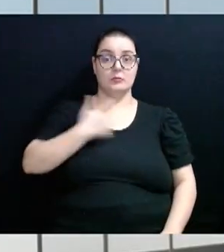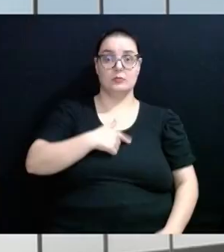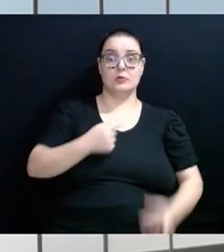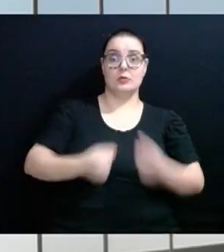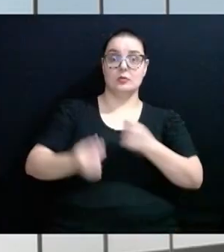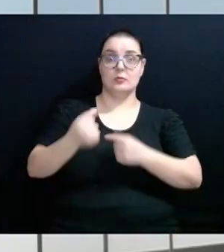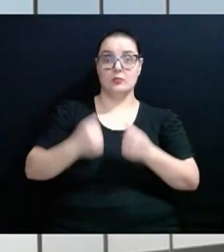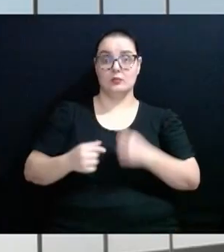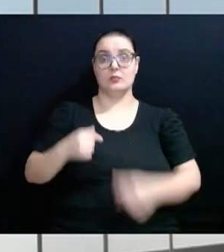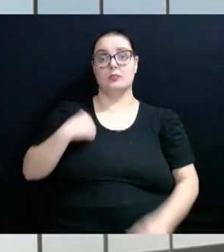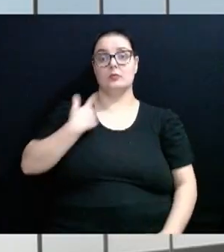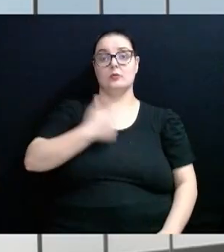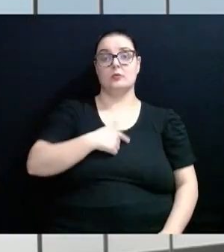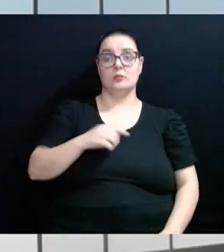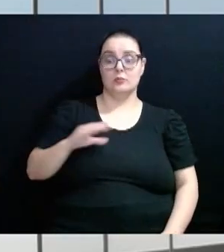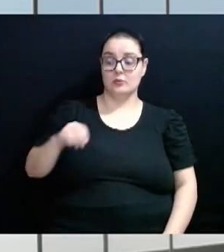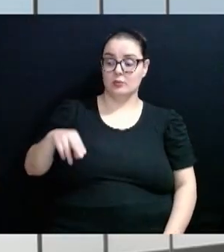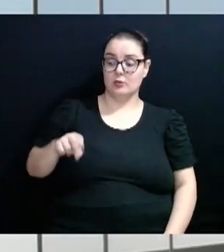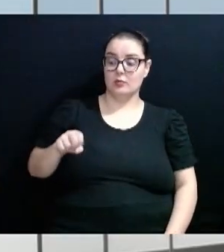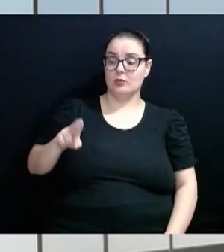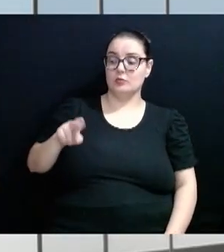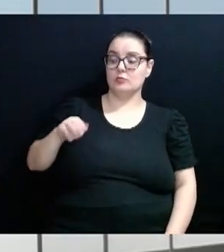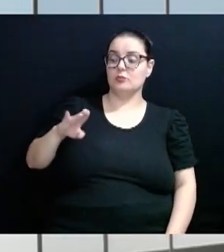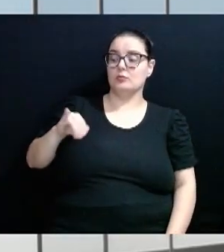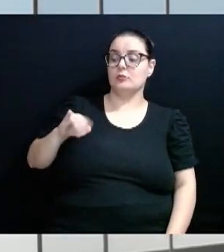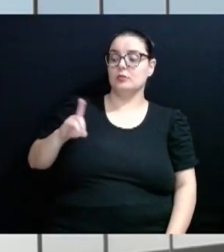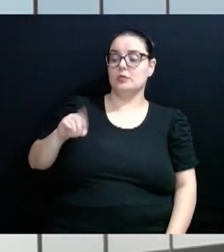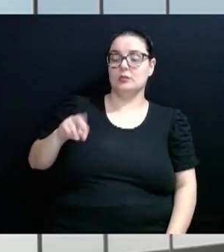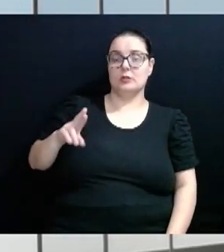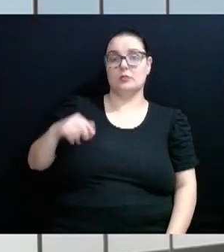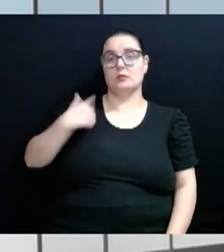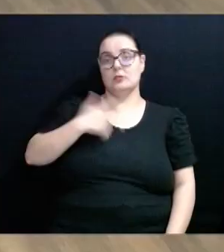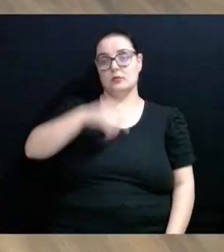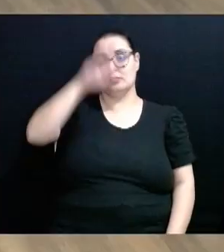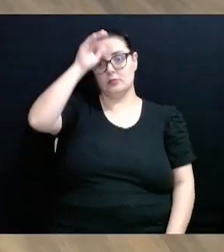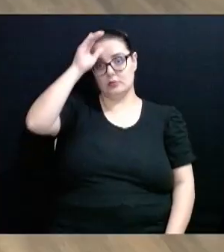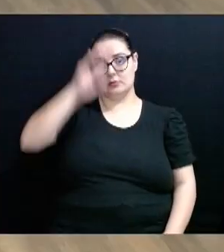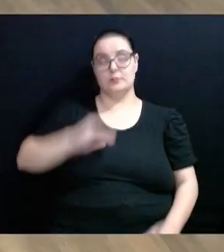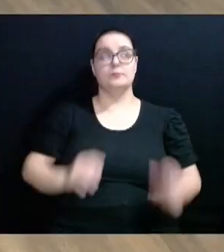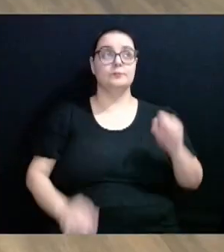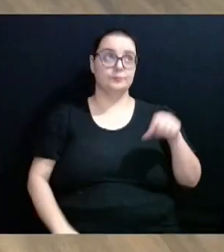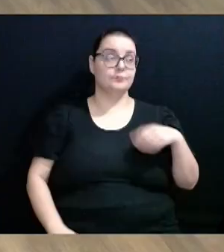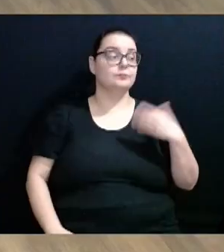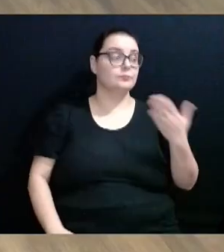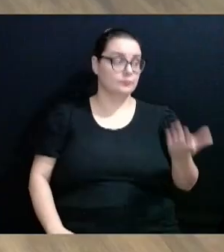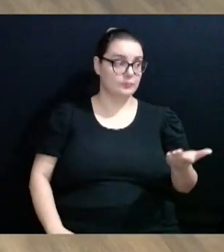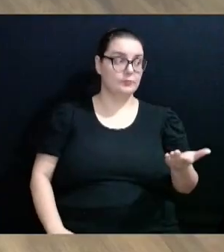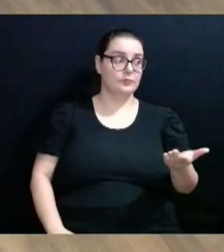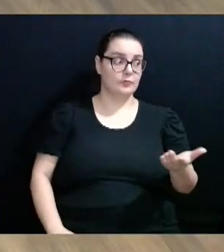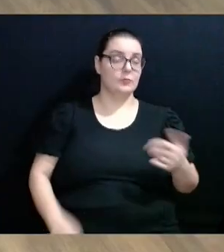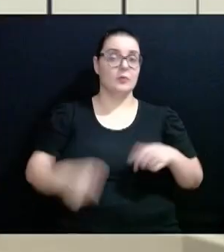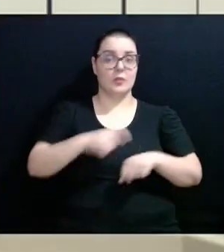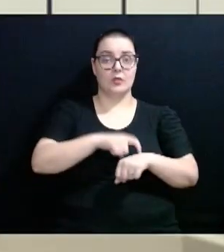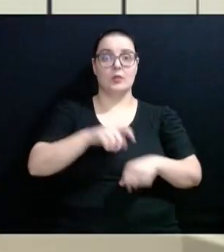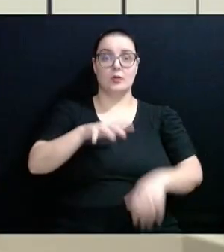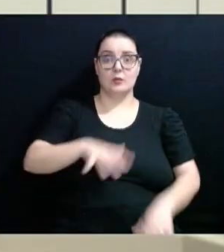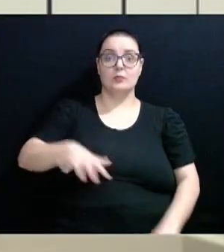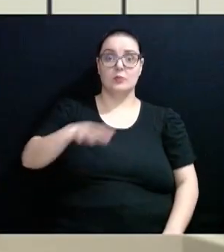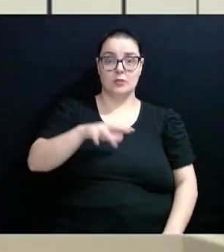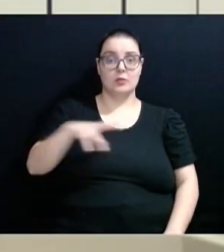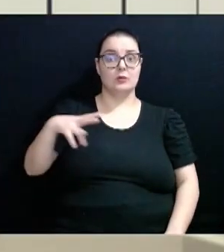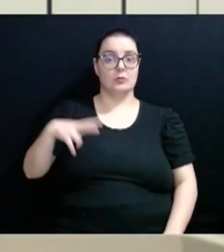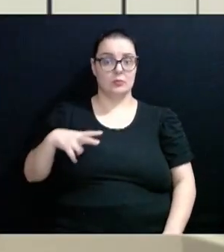nosso consumidor, sobre o nosso cidadão. E aí, então, nesse caso, o setor privado ele vai